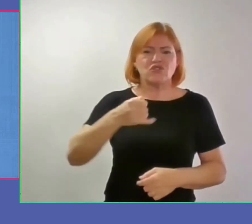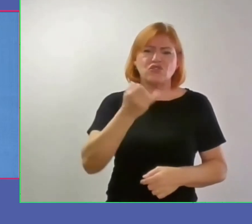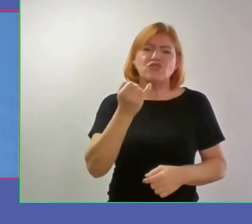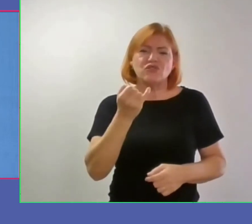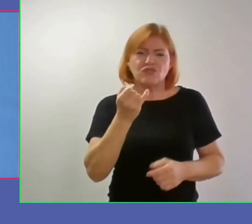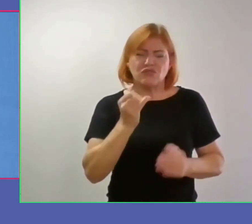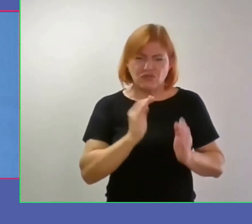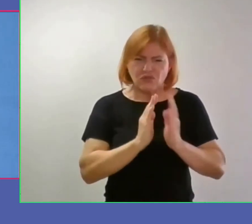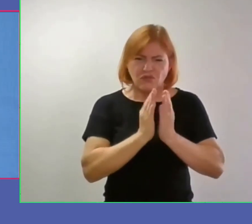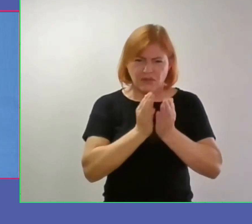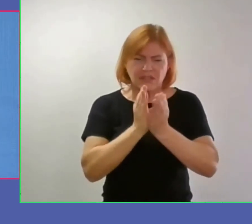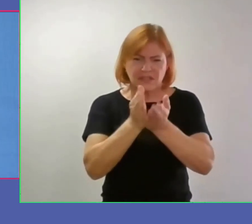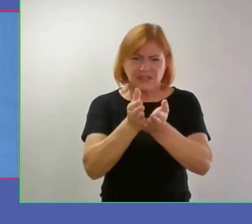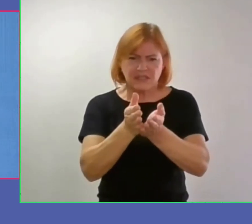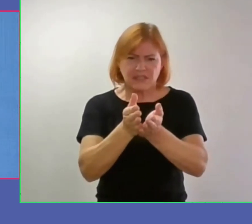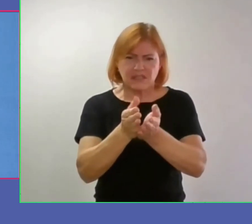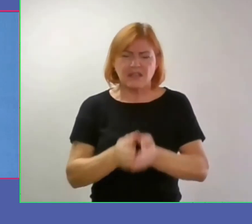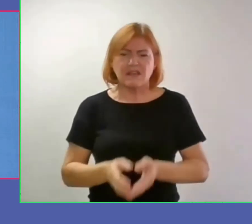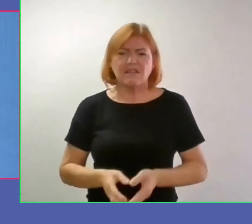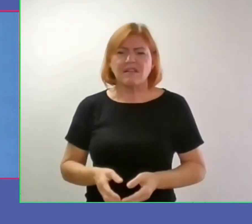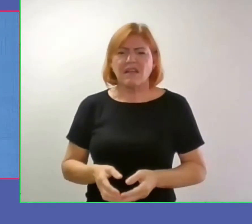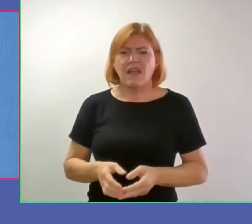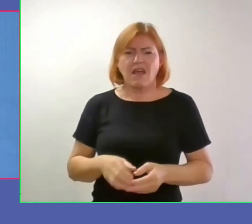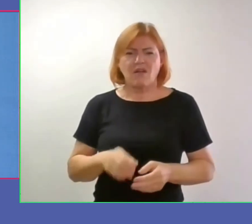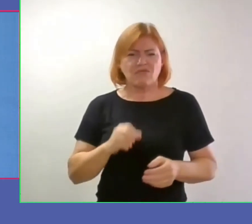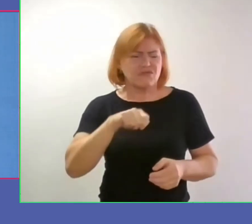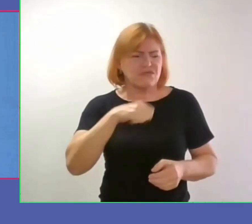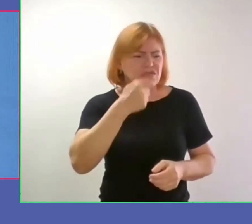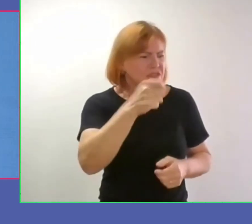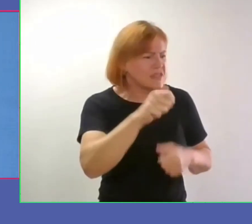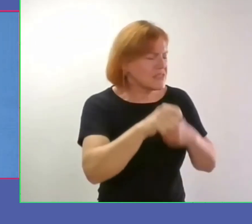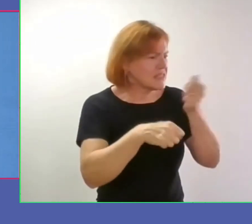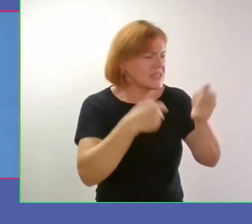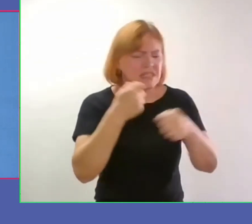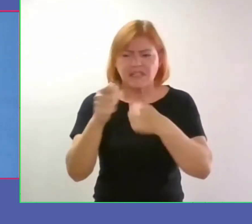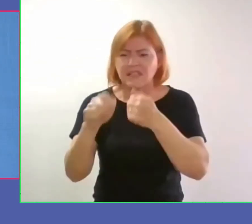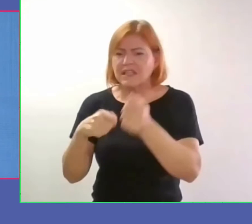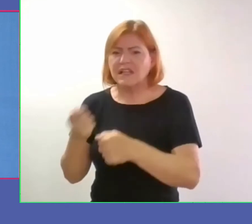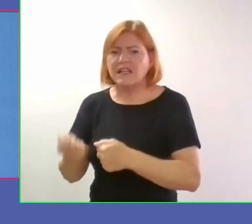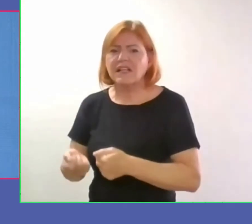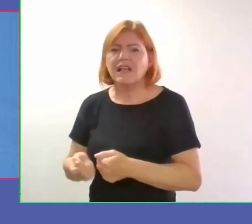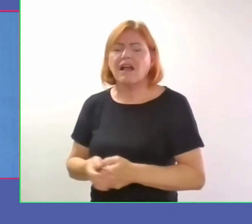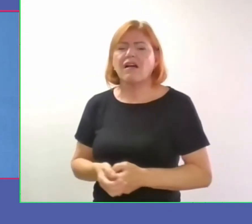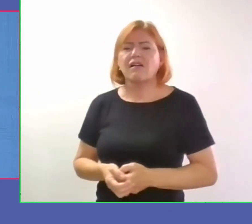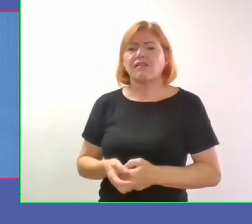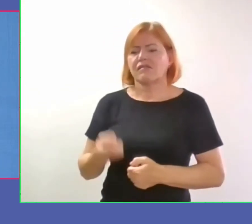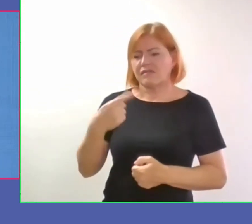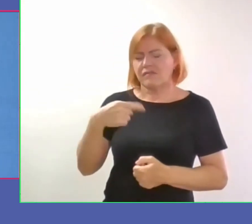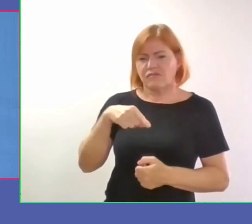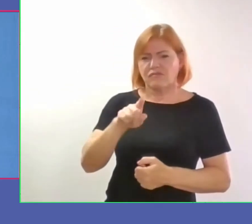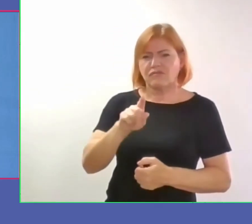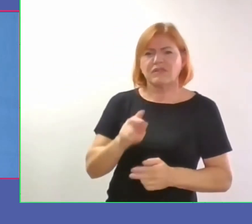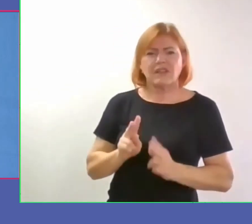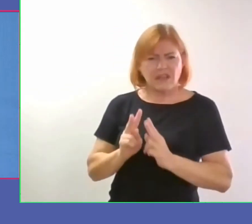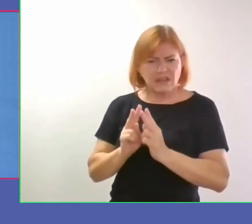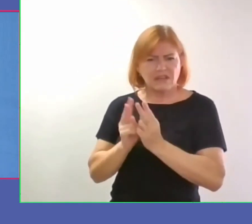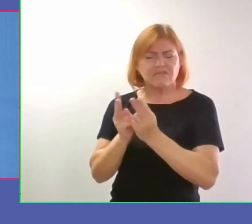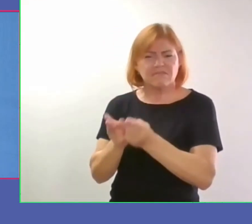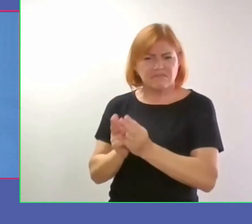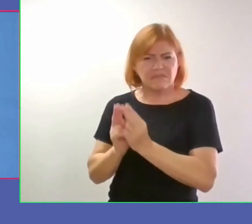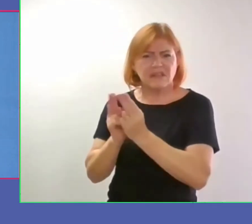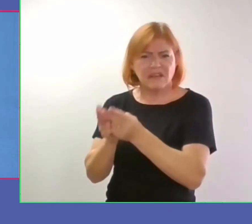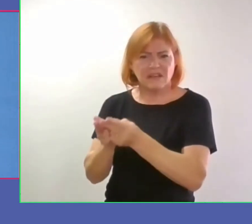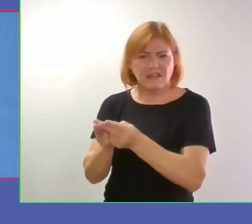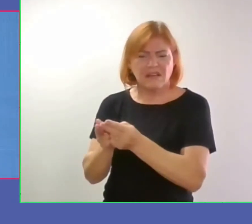falou: o único sinal que eu vou dar. E aliás, esse é o maior sinal de todos os tempos.